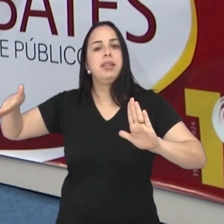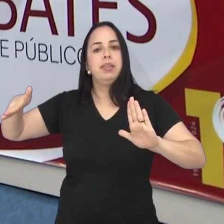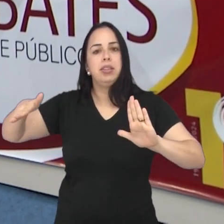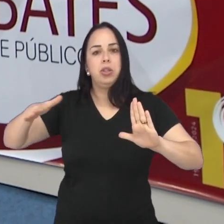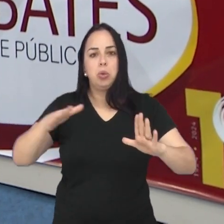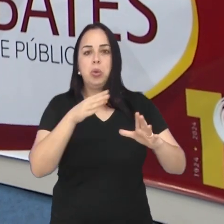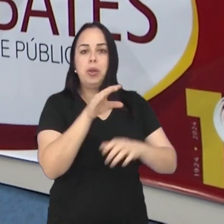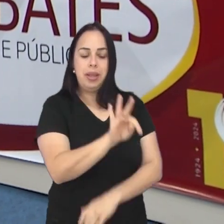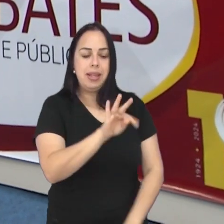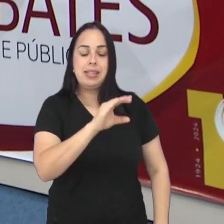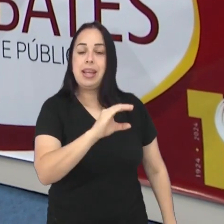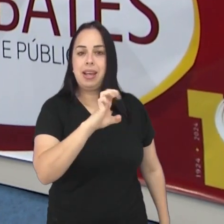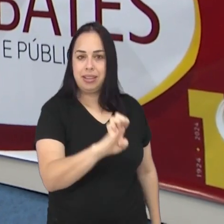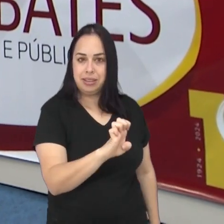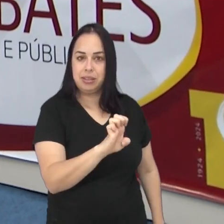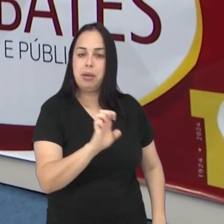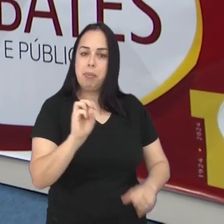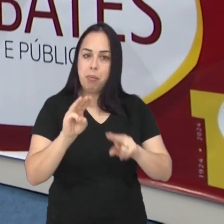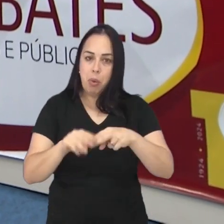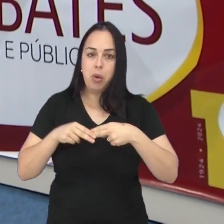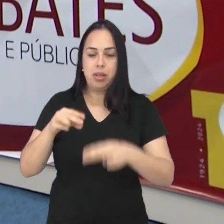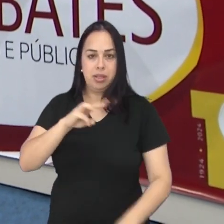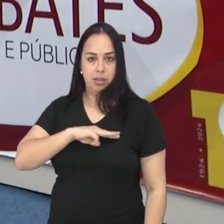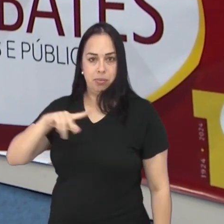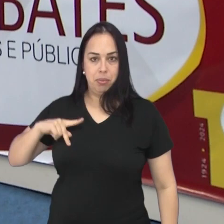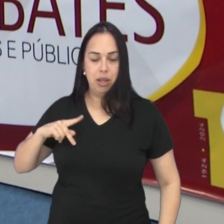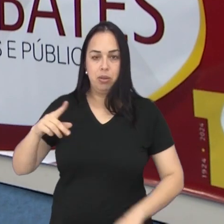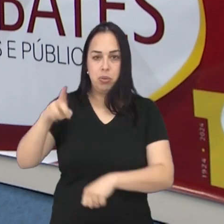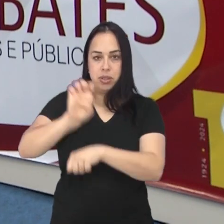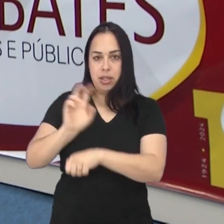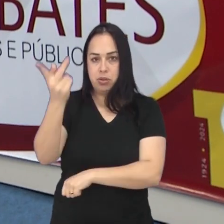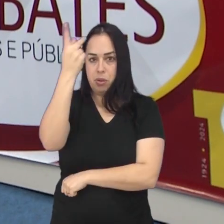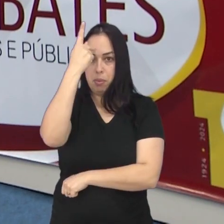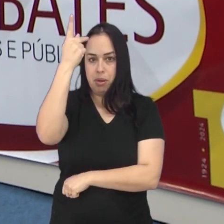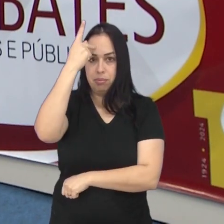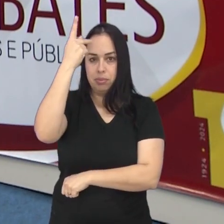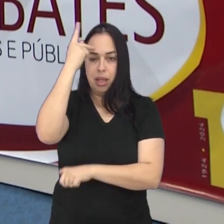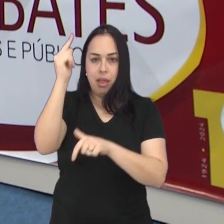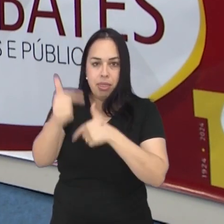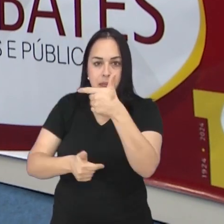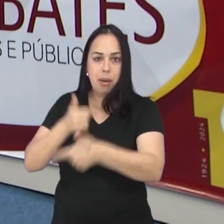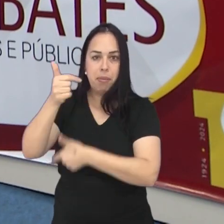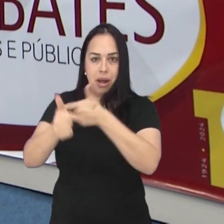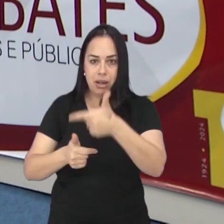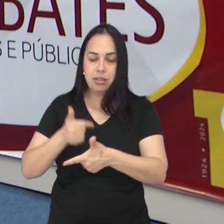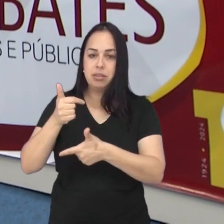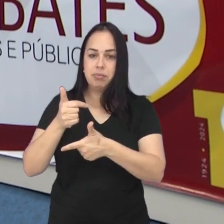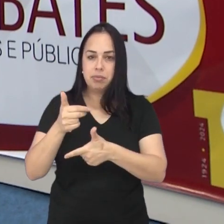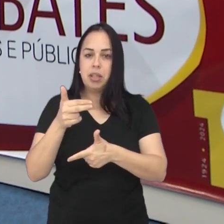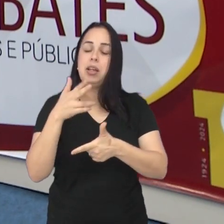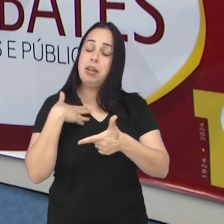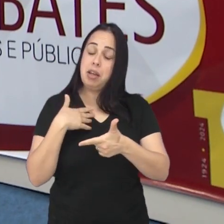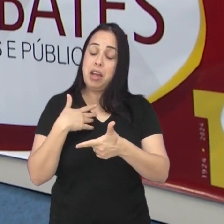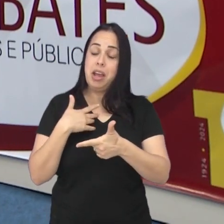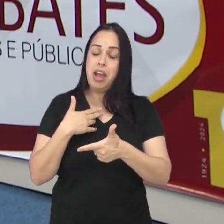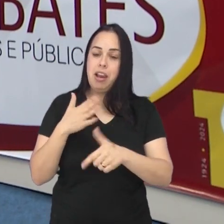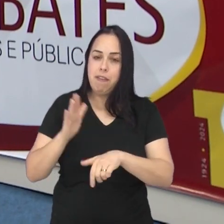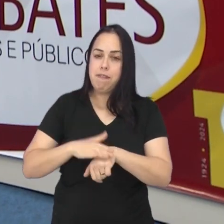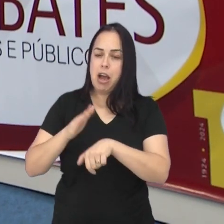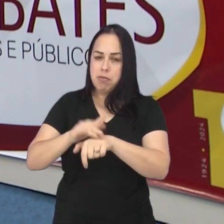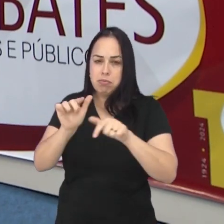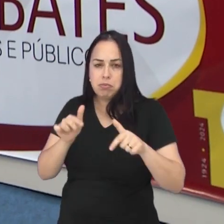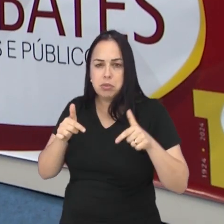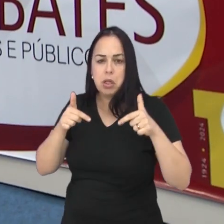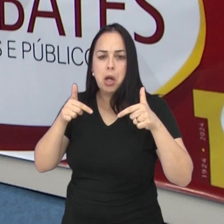tramitam perante os tribunais de contas. Então, o Ministério Público de Contas do Estado de São Paulo atua como órgão agente,